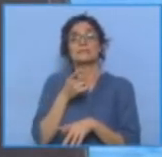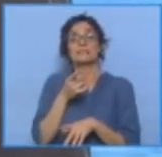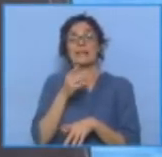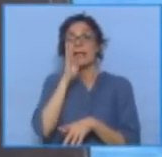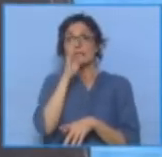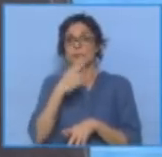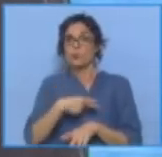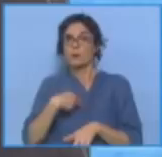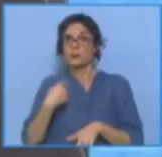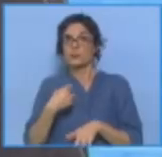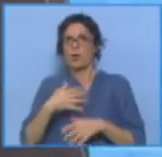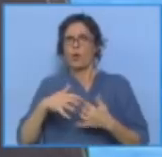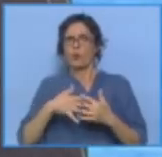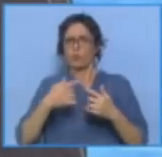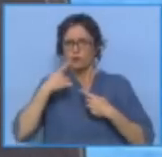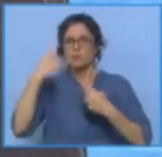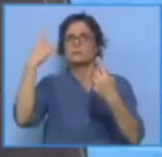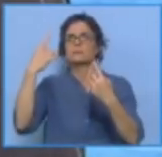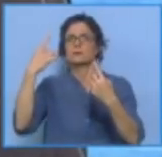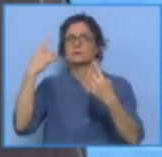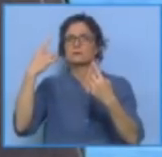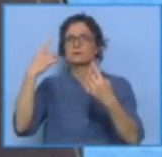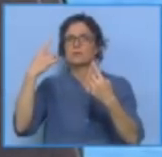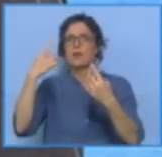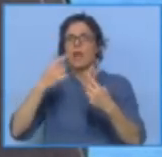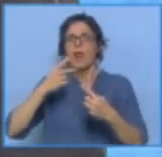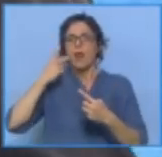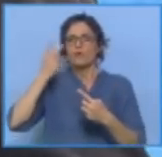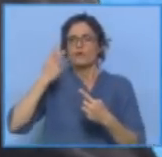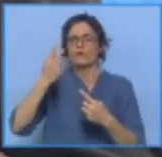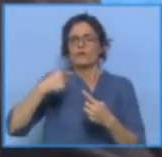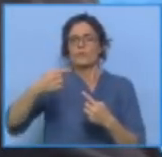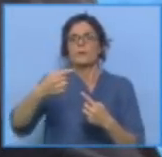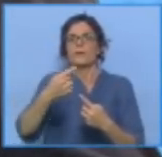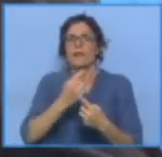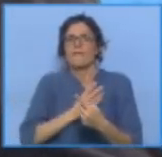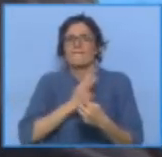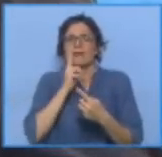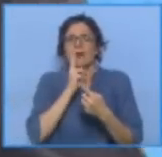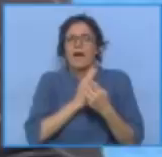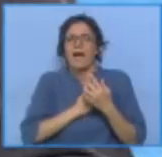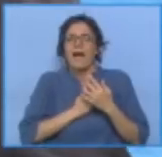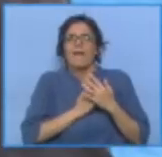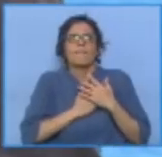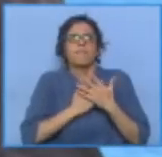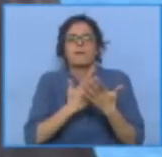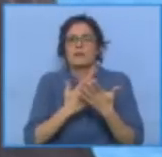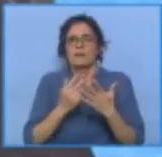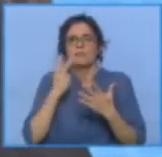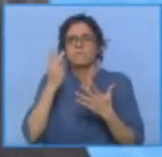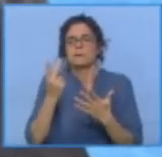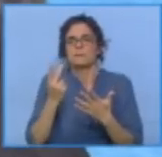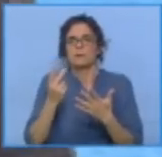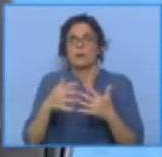lança dúvida e viva a fé no questionamento permanente e não dizendo que tem respostas definitivas para tudo e para